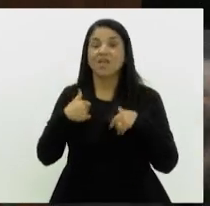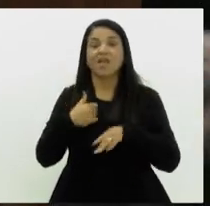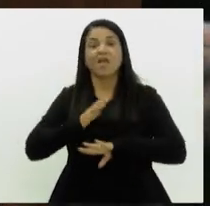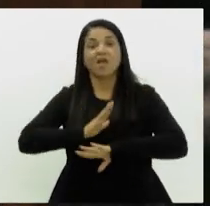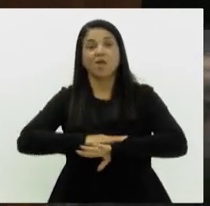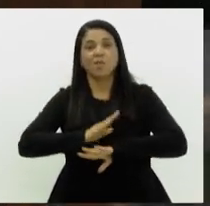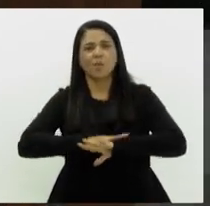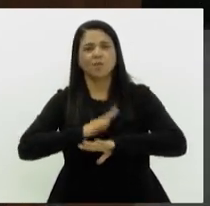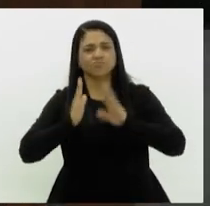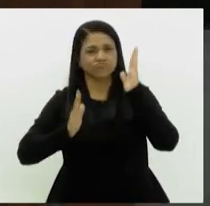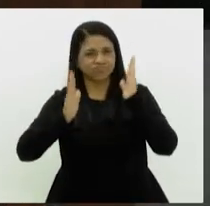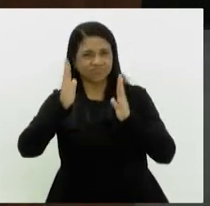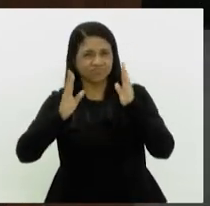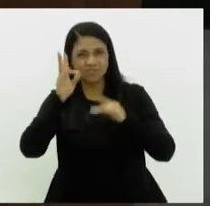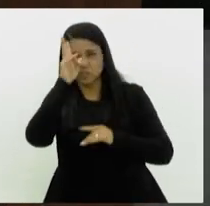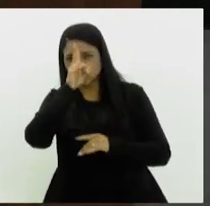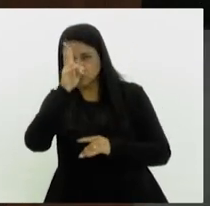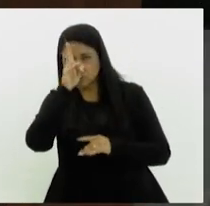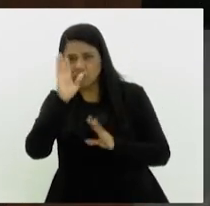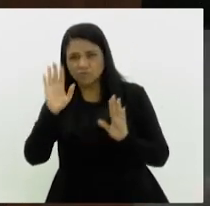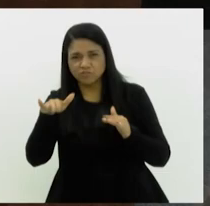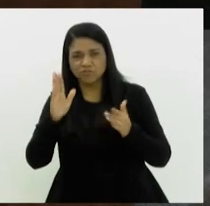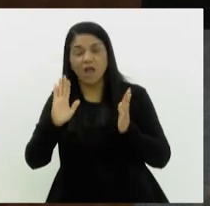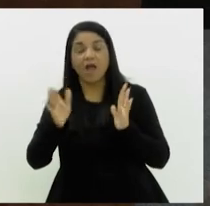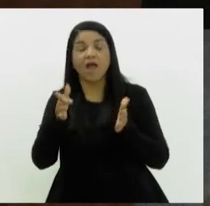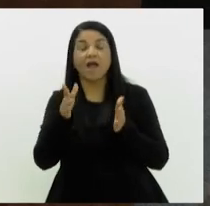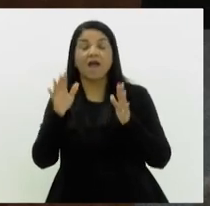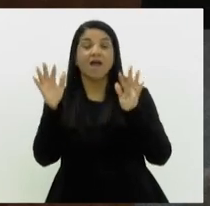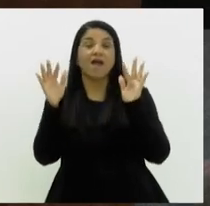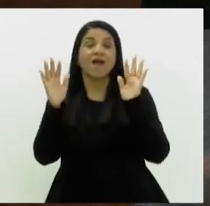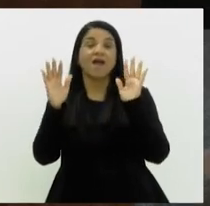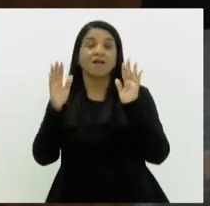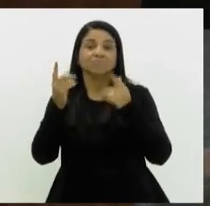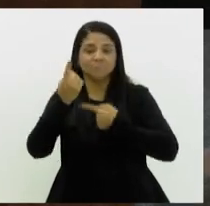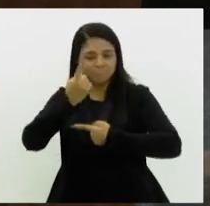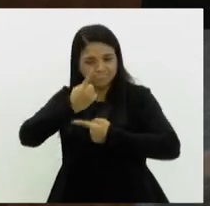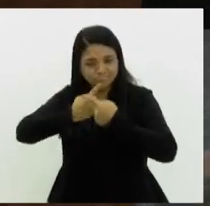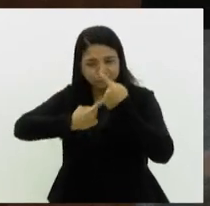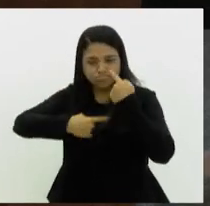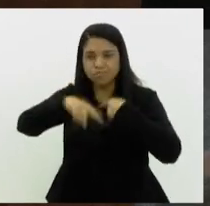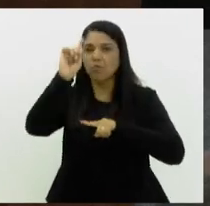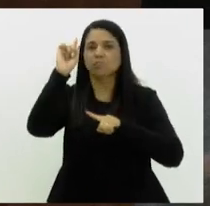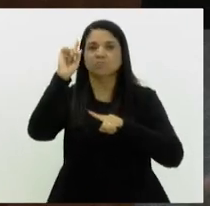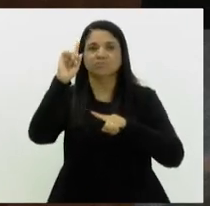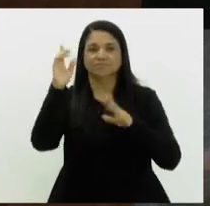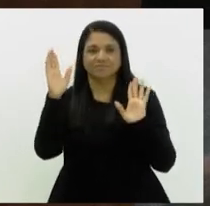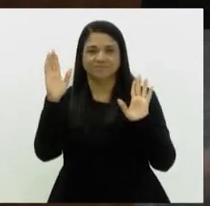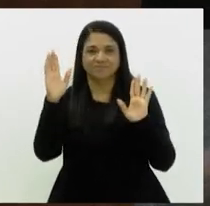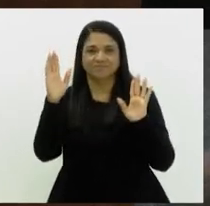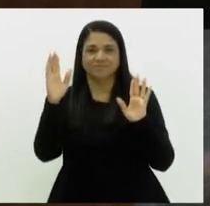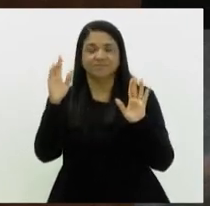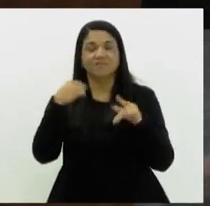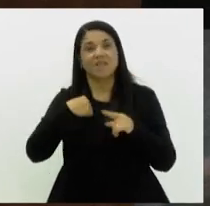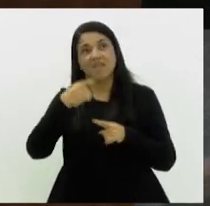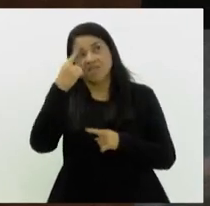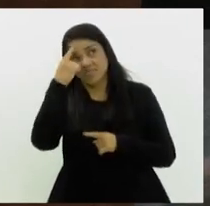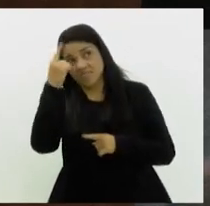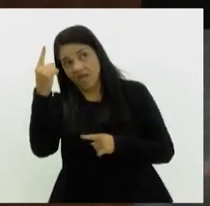histórico já foi, felizmente, superado. Apesar de algumas